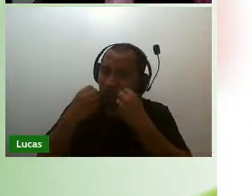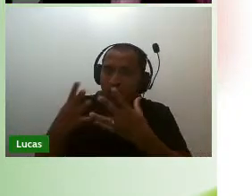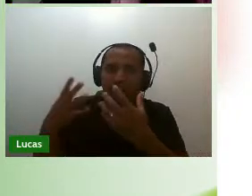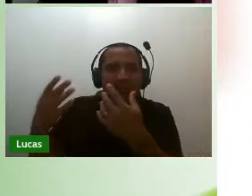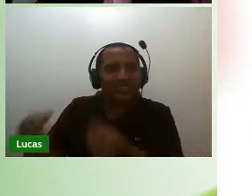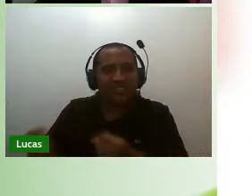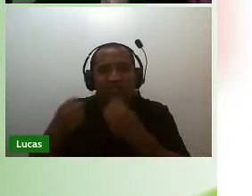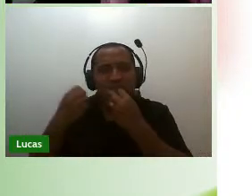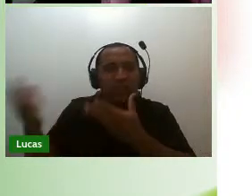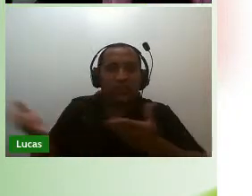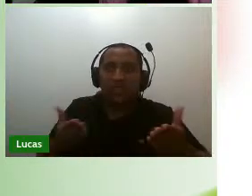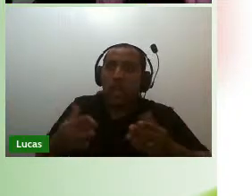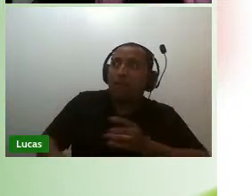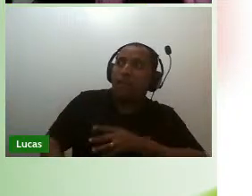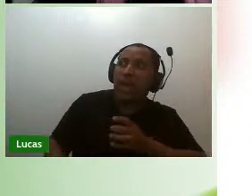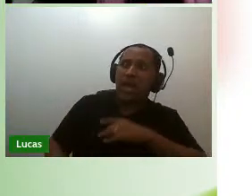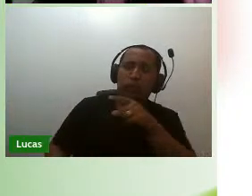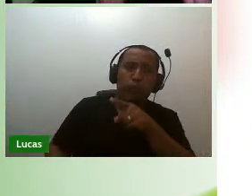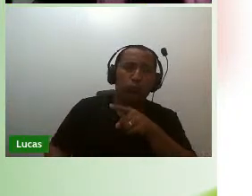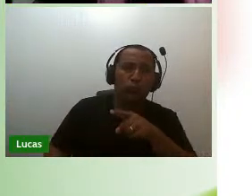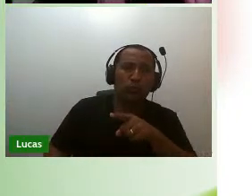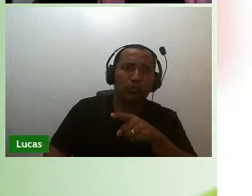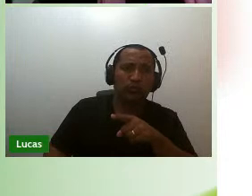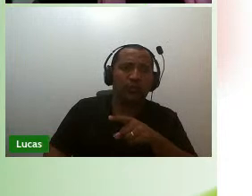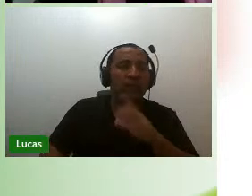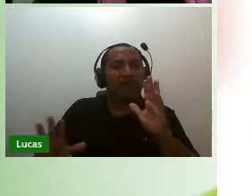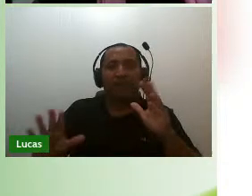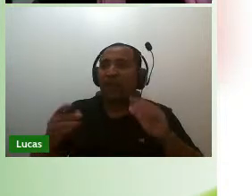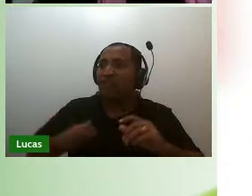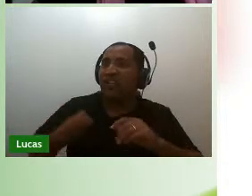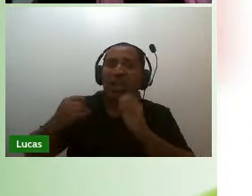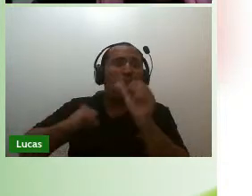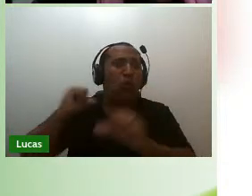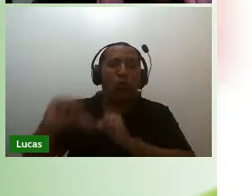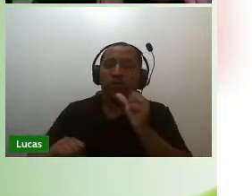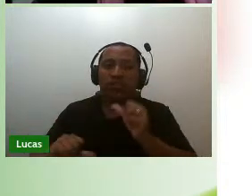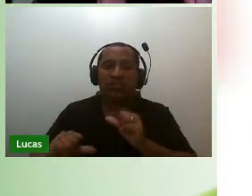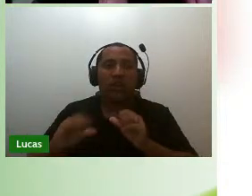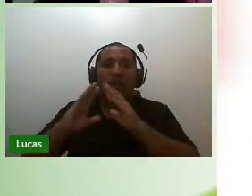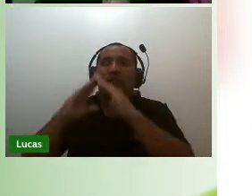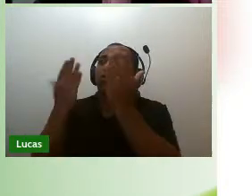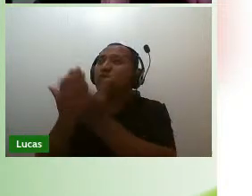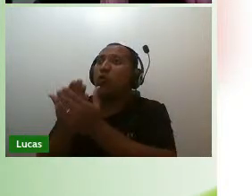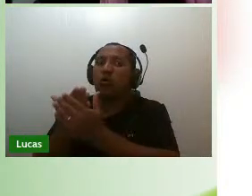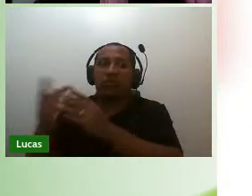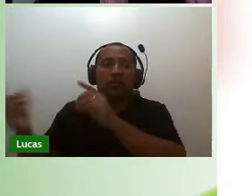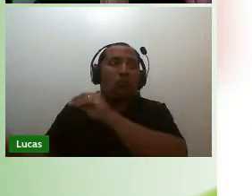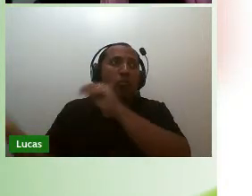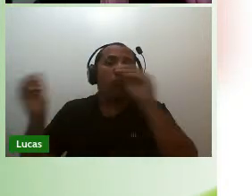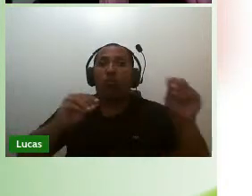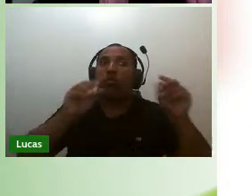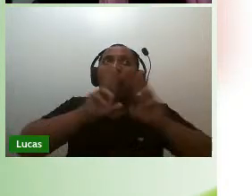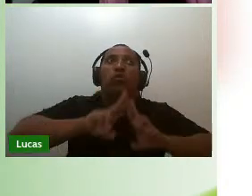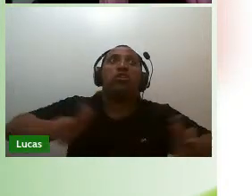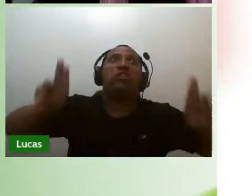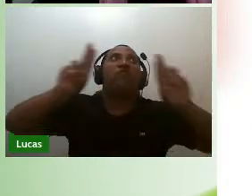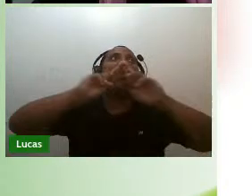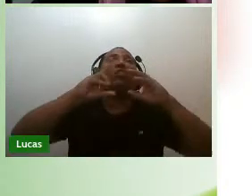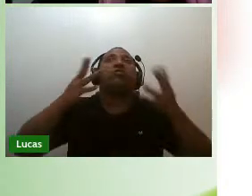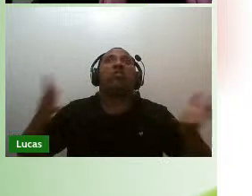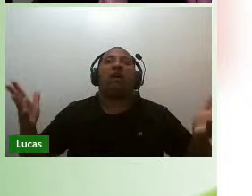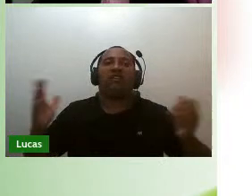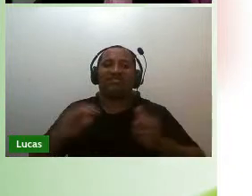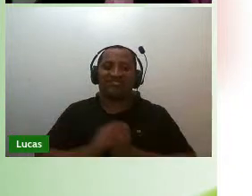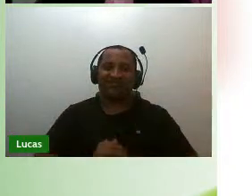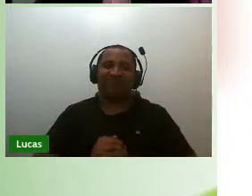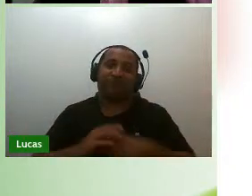bem-vindos? Estão com medo? Isso envolve uma série de mudanças, saindo de uma escola para parar numa universidade. Então, a gente tem que